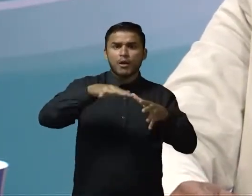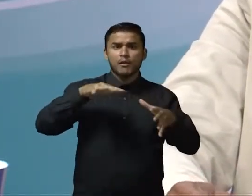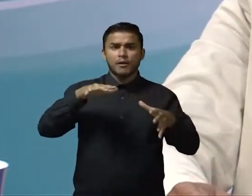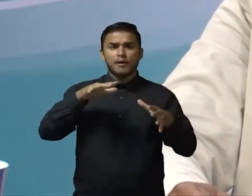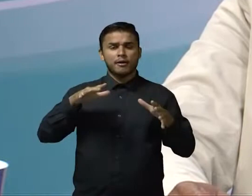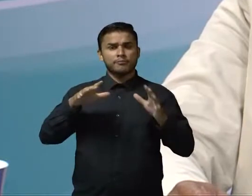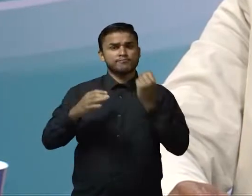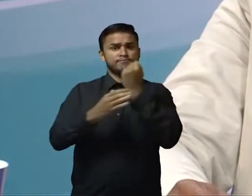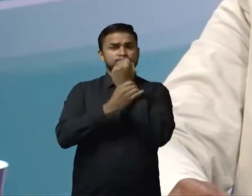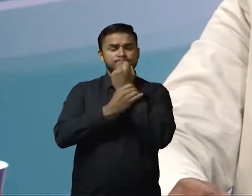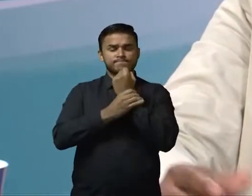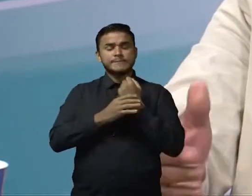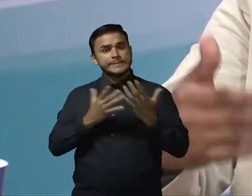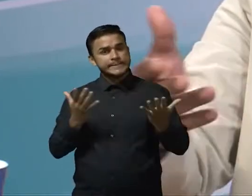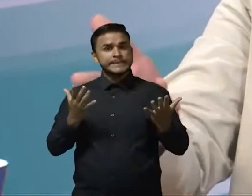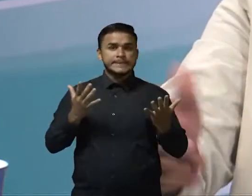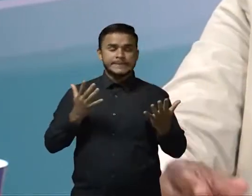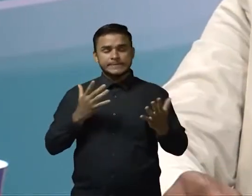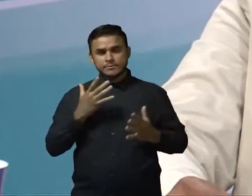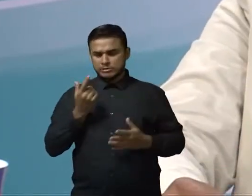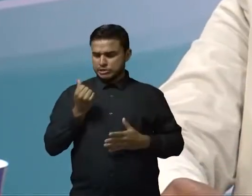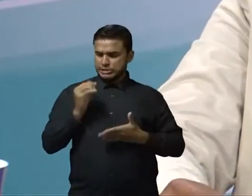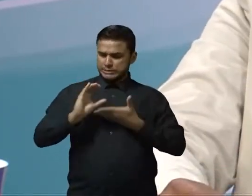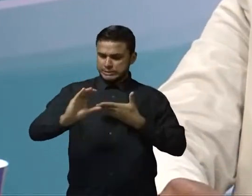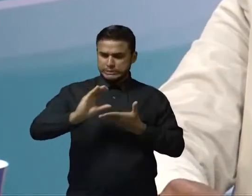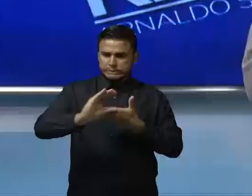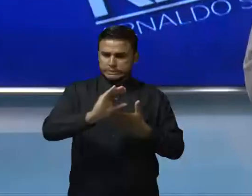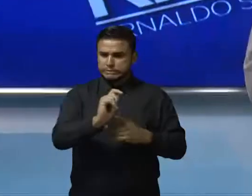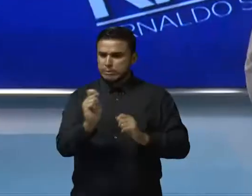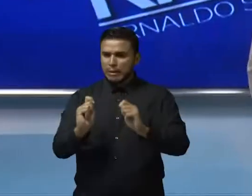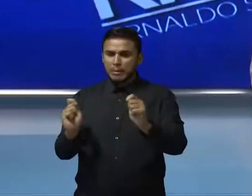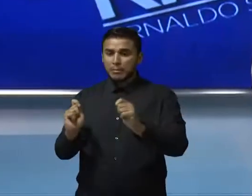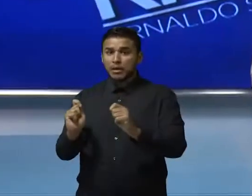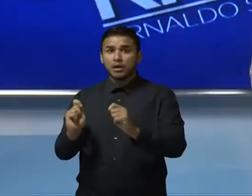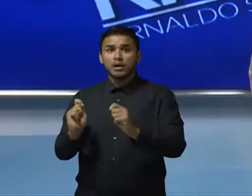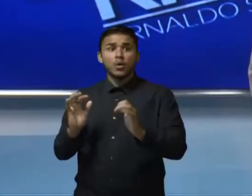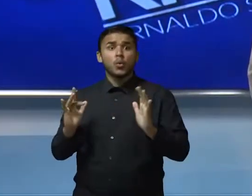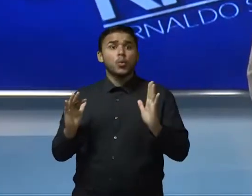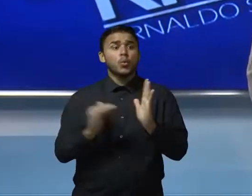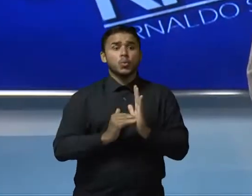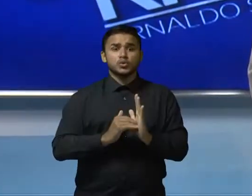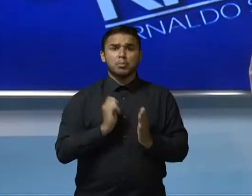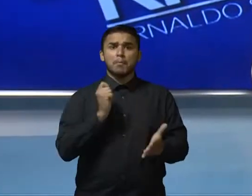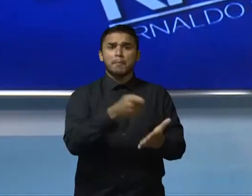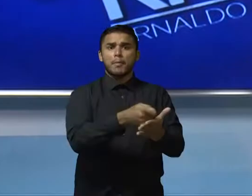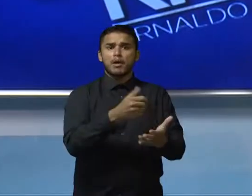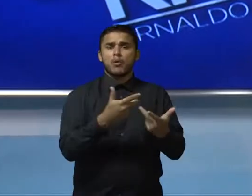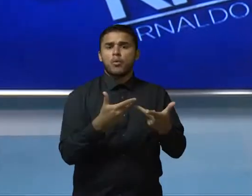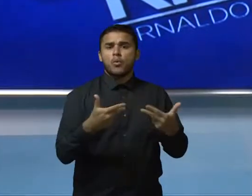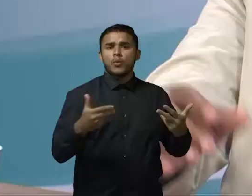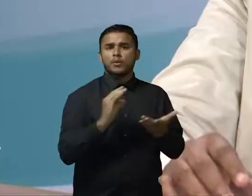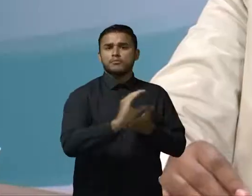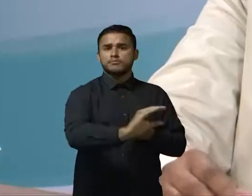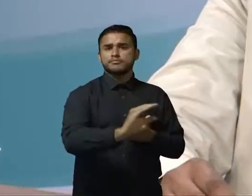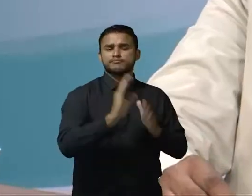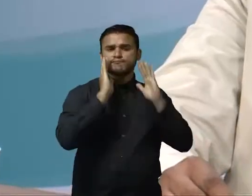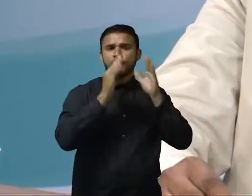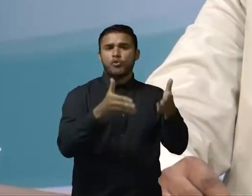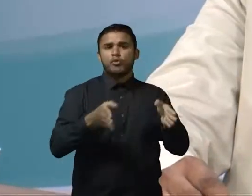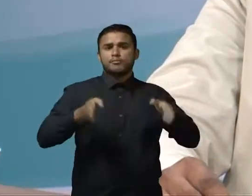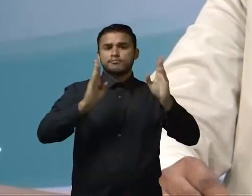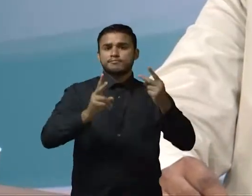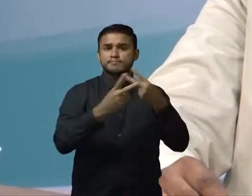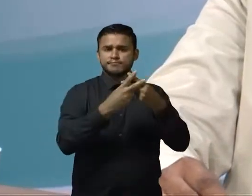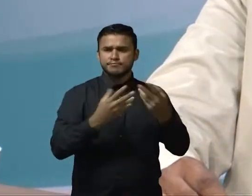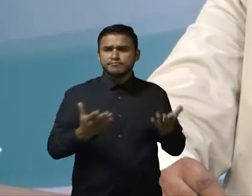depois, né, sempre foram pensados para uma posteriori, frente a outras políticas